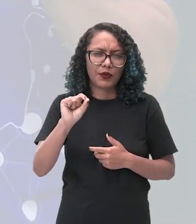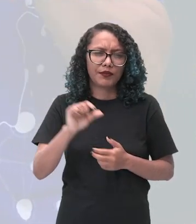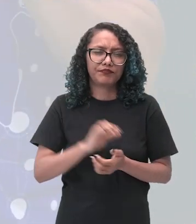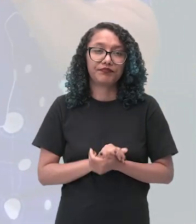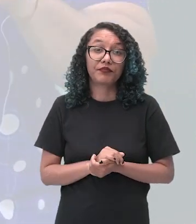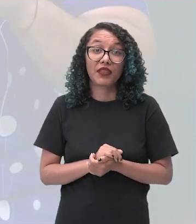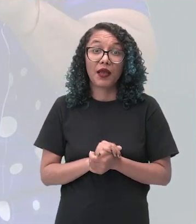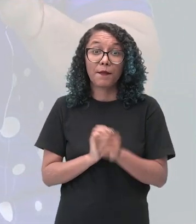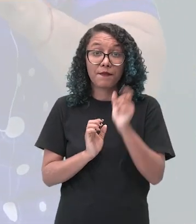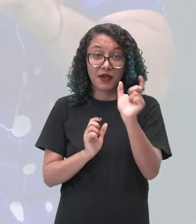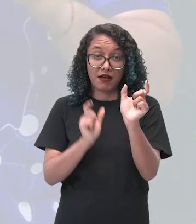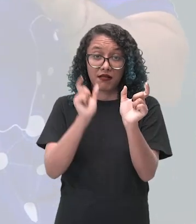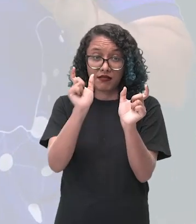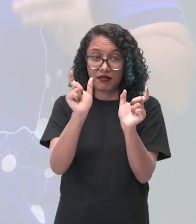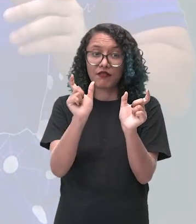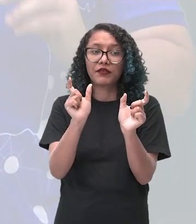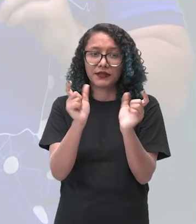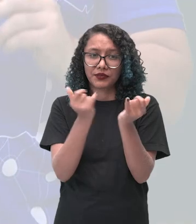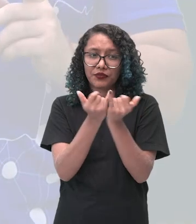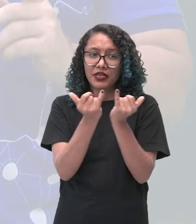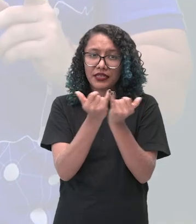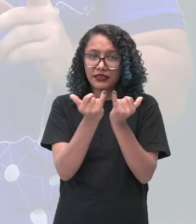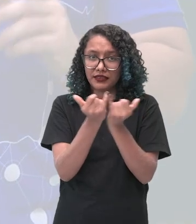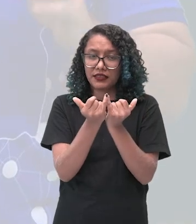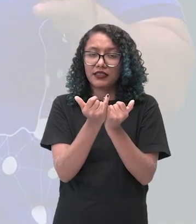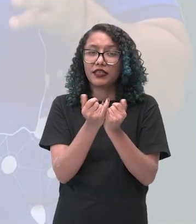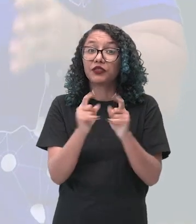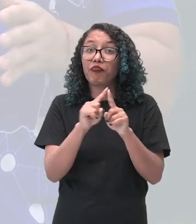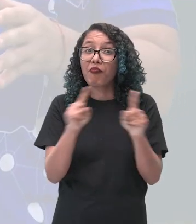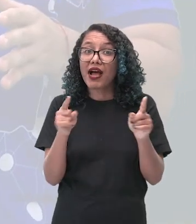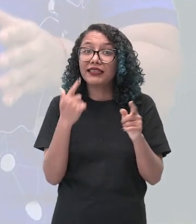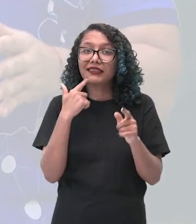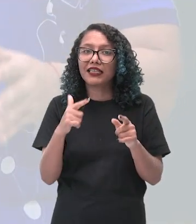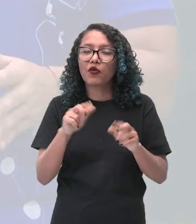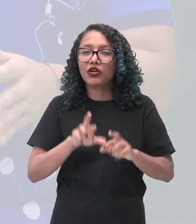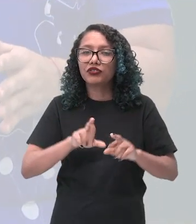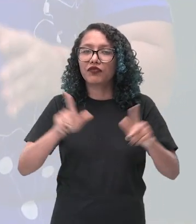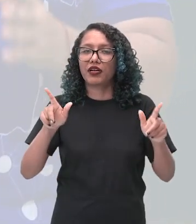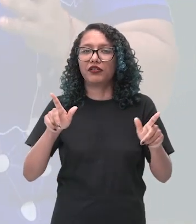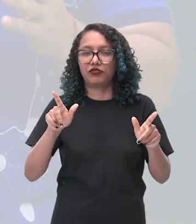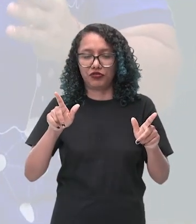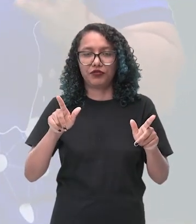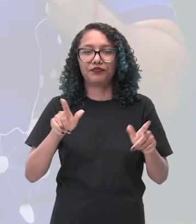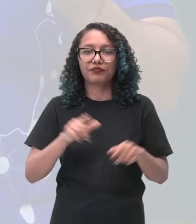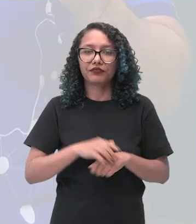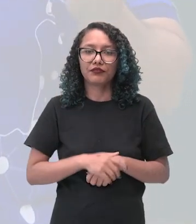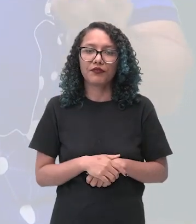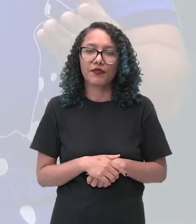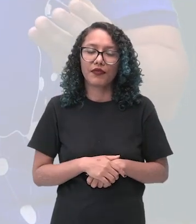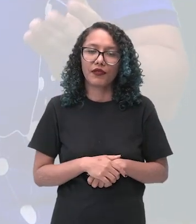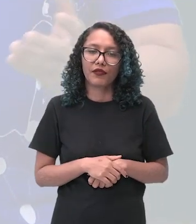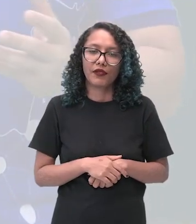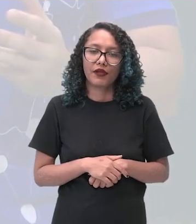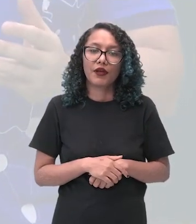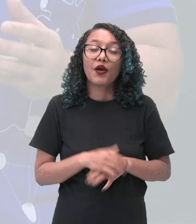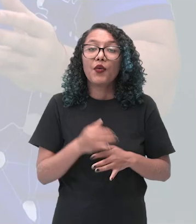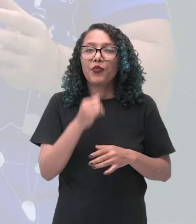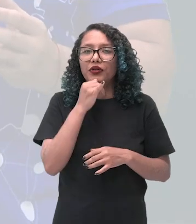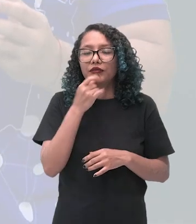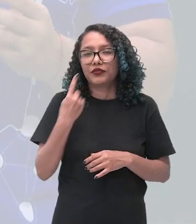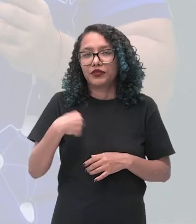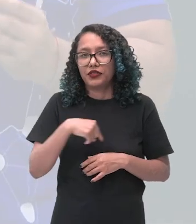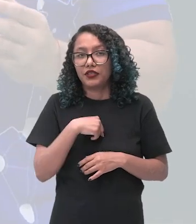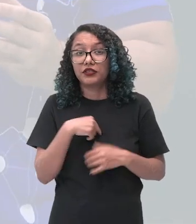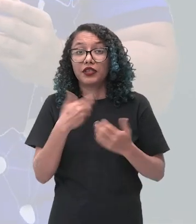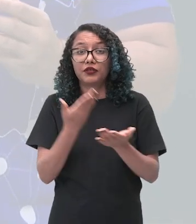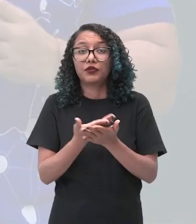palavras semelhantes em diferentes idiomas. Aqui nós estamos falando na língua portuguesa e a